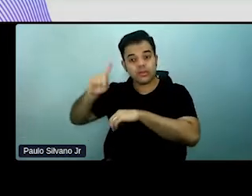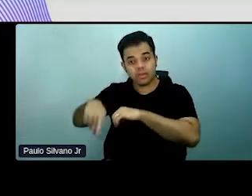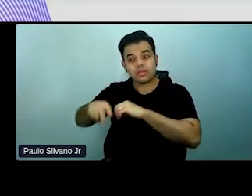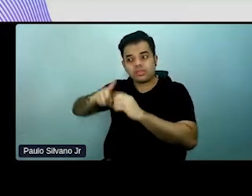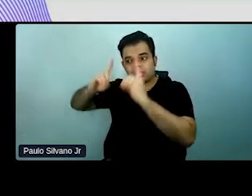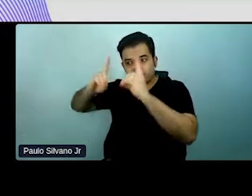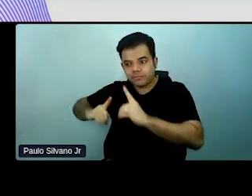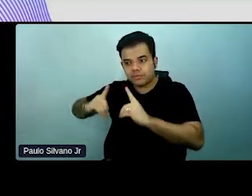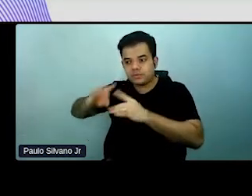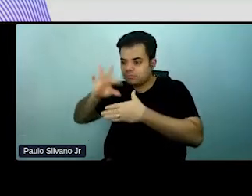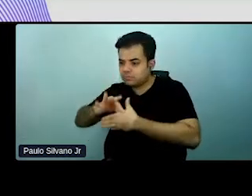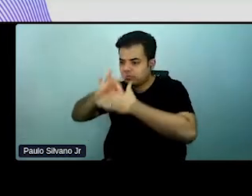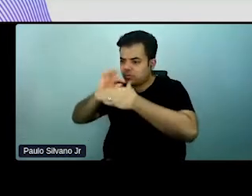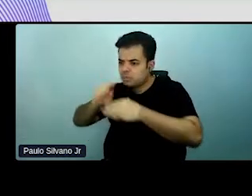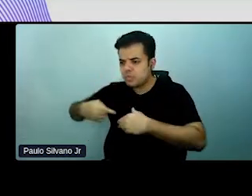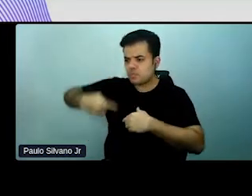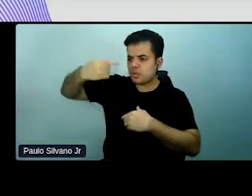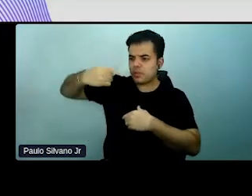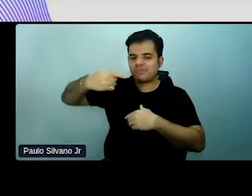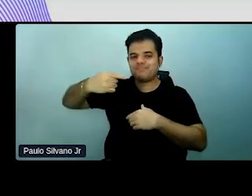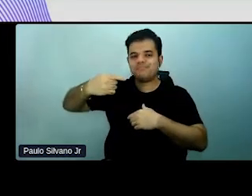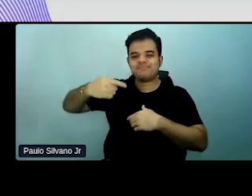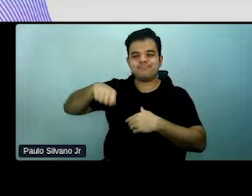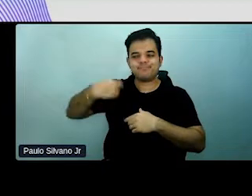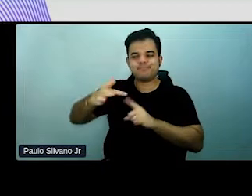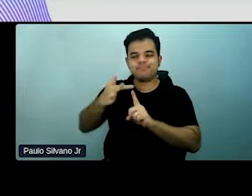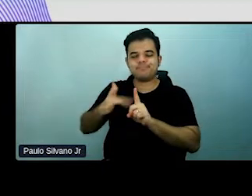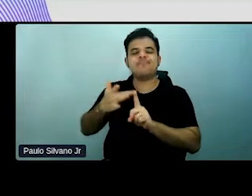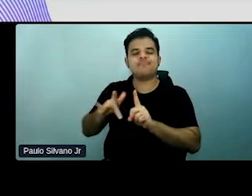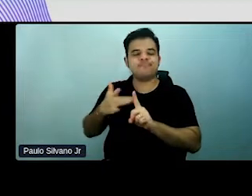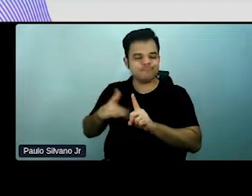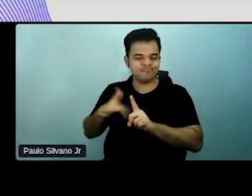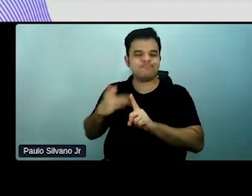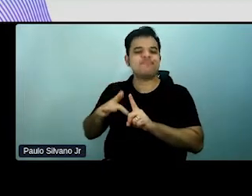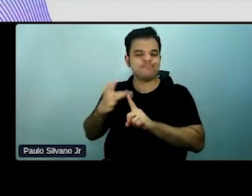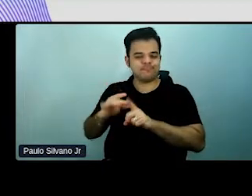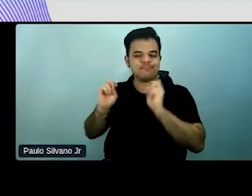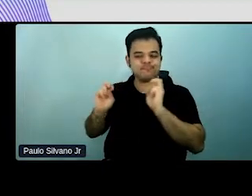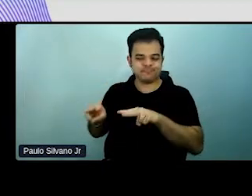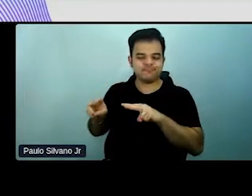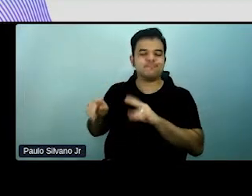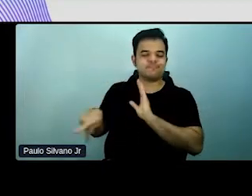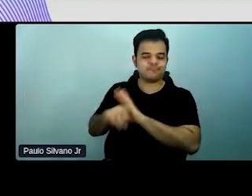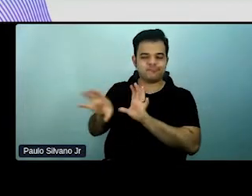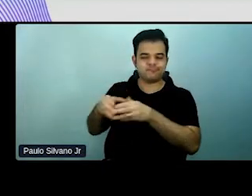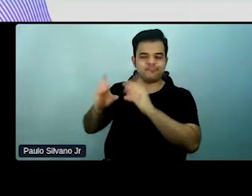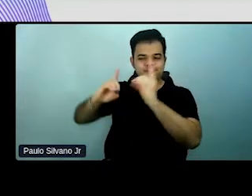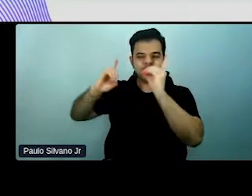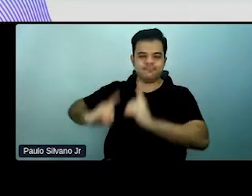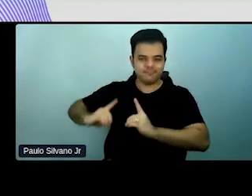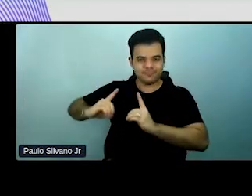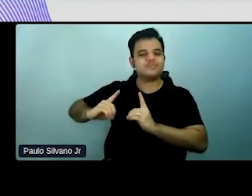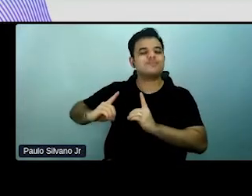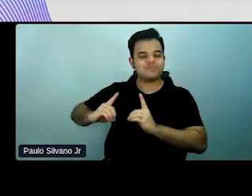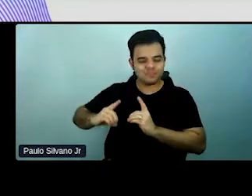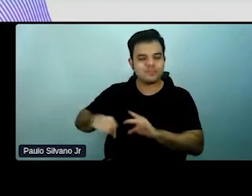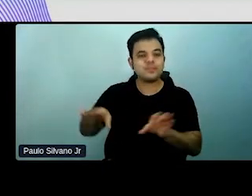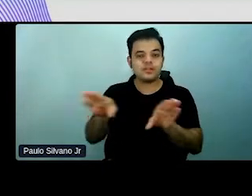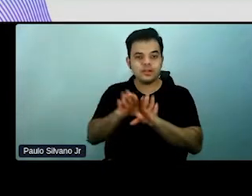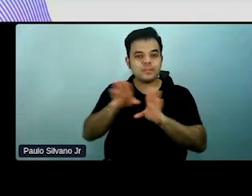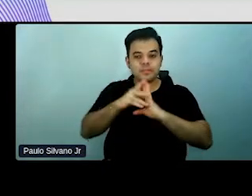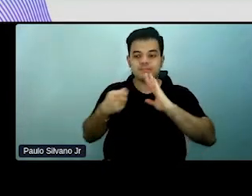de liderança, quando a gente fala da questão do capacitismo e o quanto que muitas vezes é visto essa questão da deficiência como